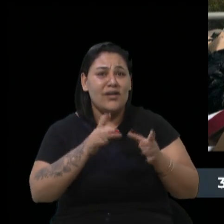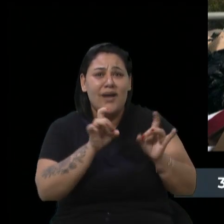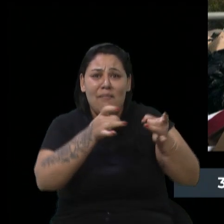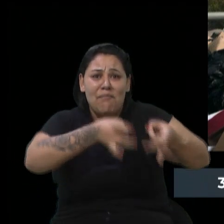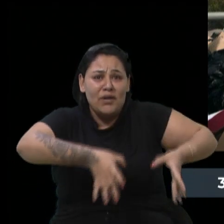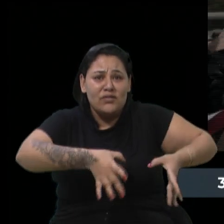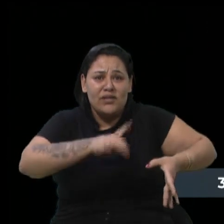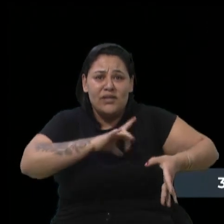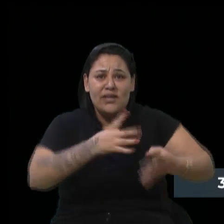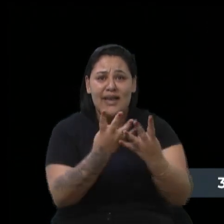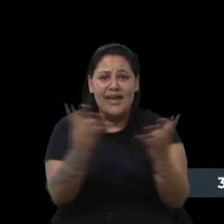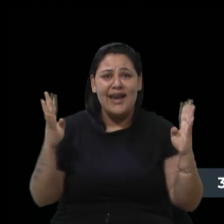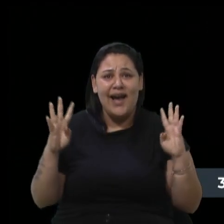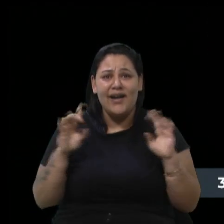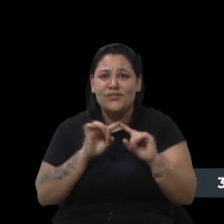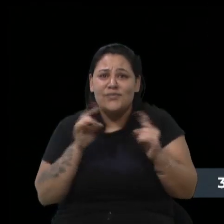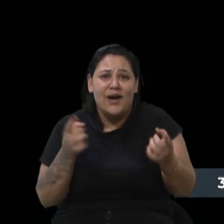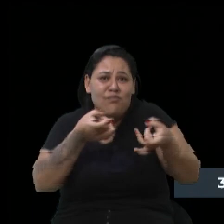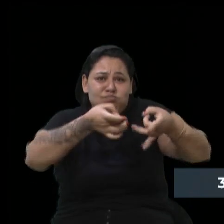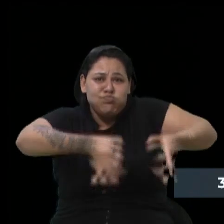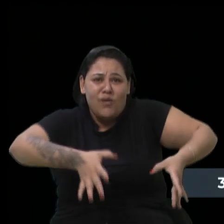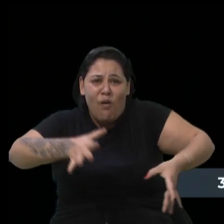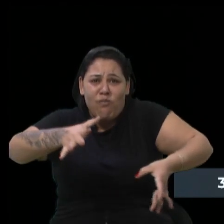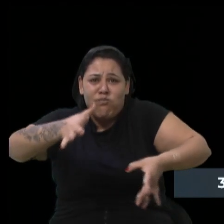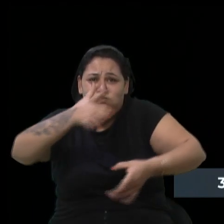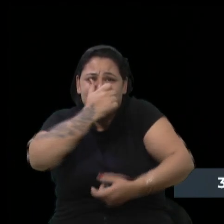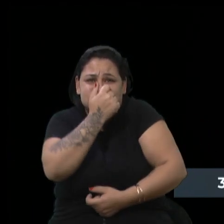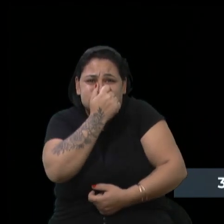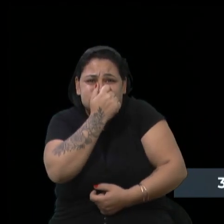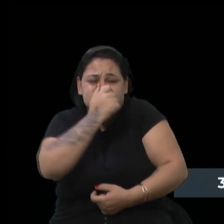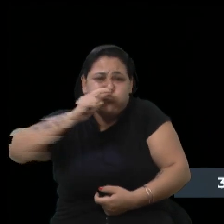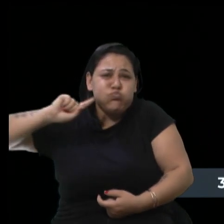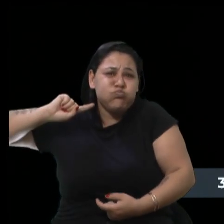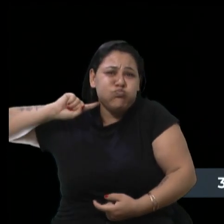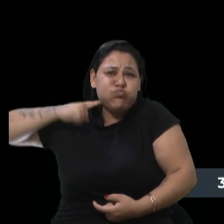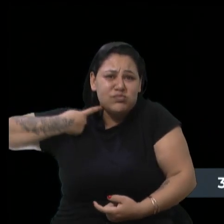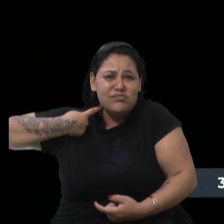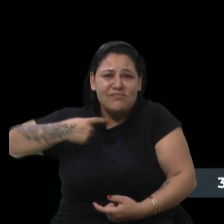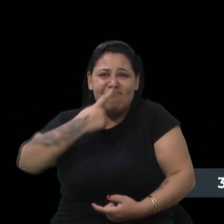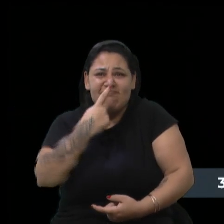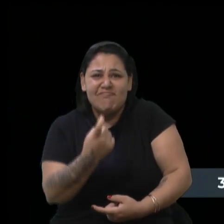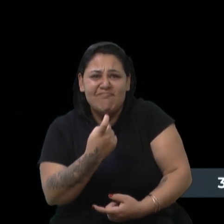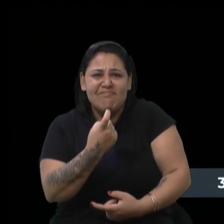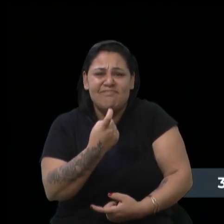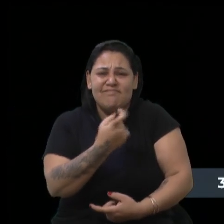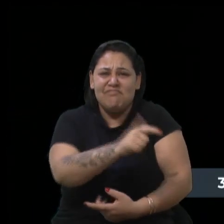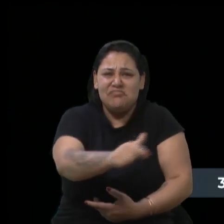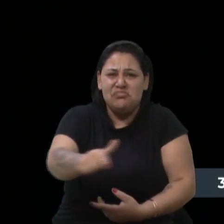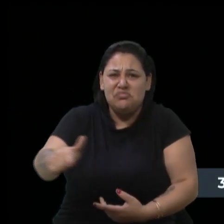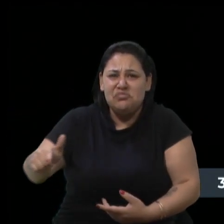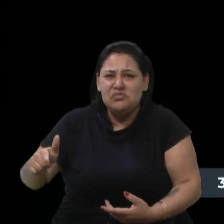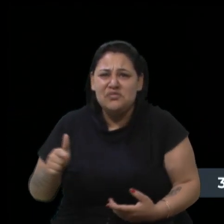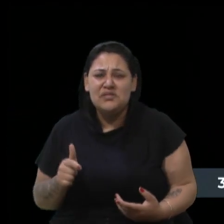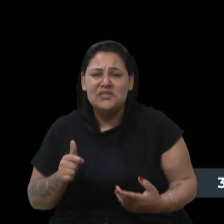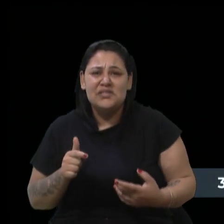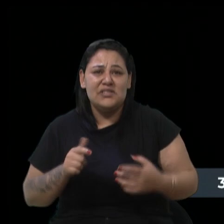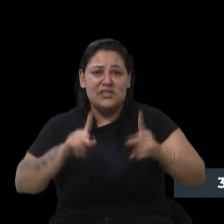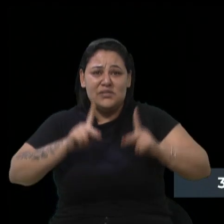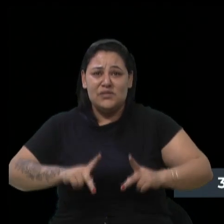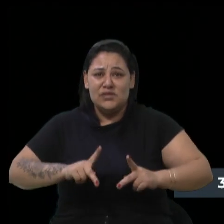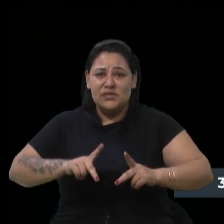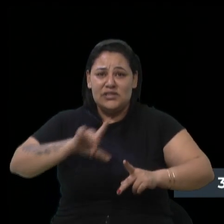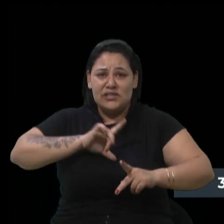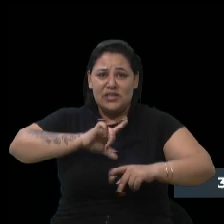mas, enfim, cheia de lixo. Cheia de lixo. E os comerciantes ao redor, quer